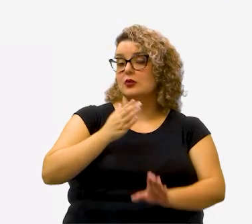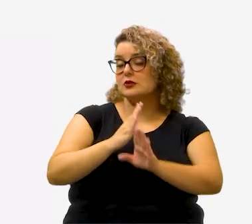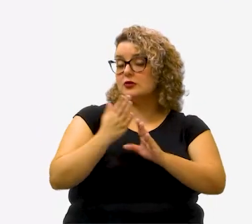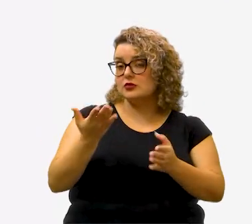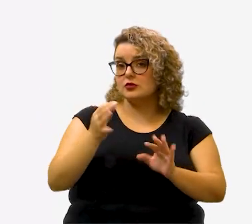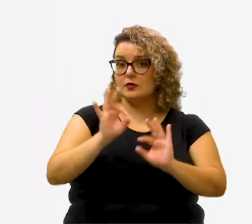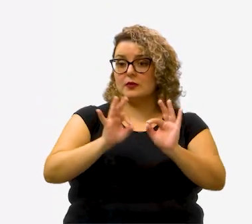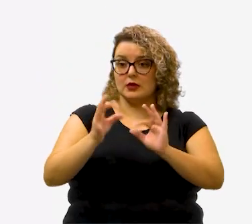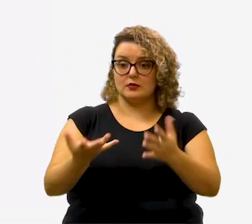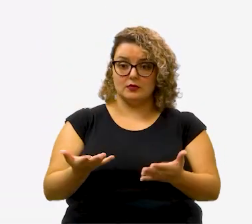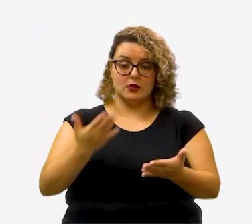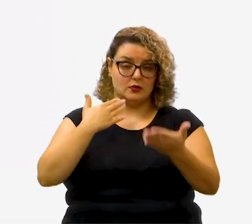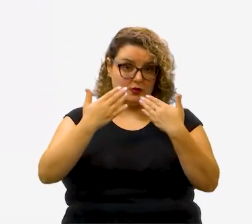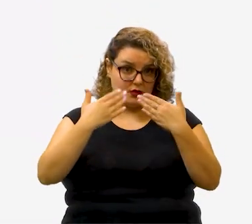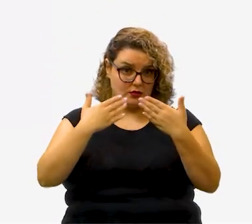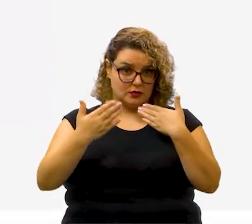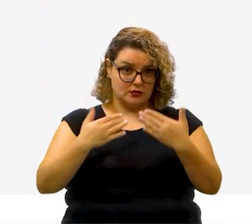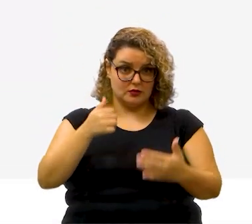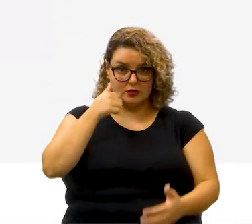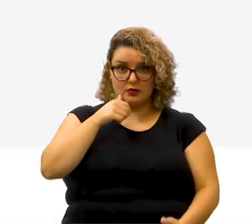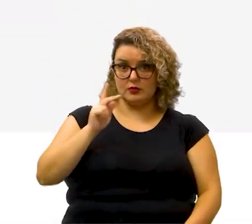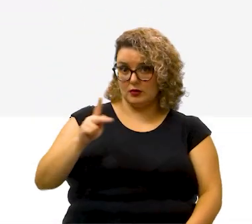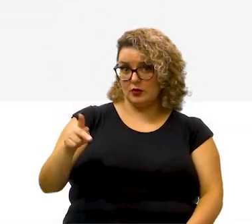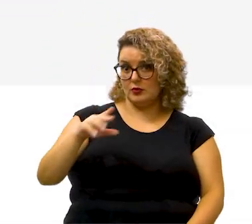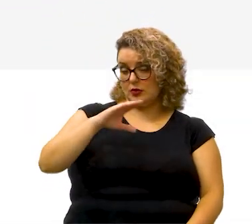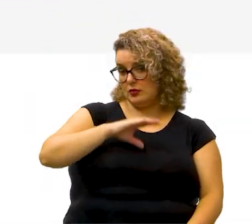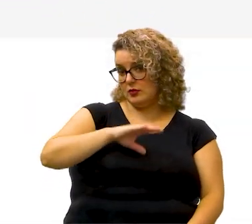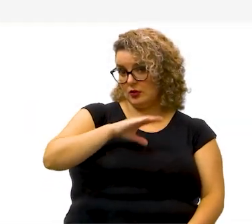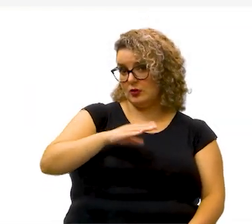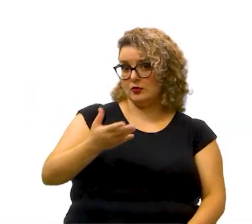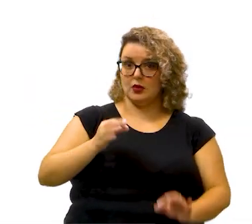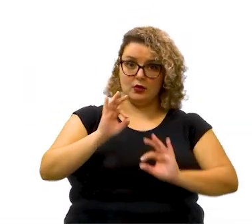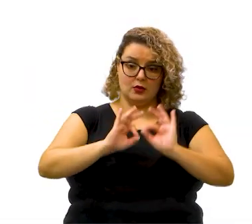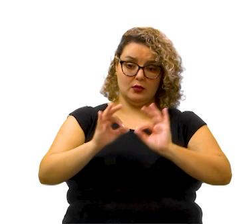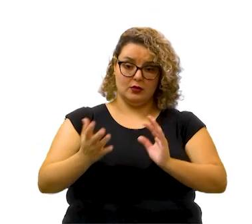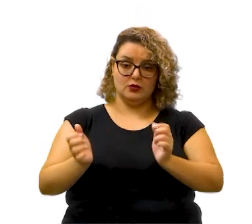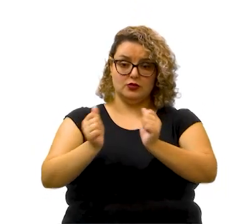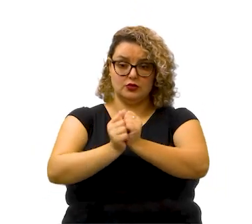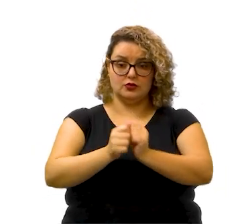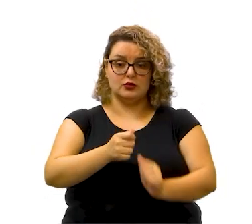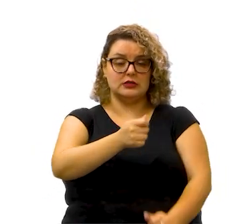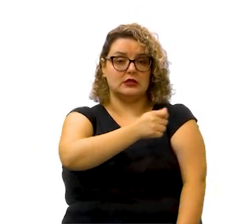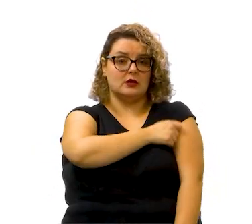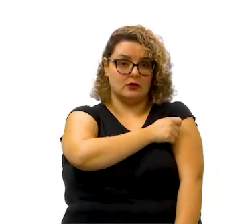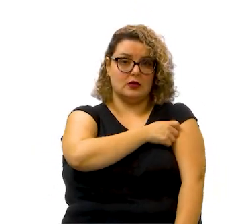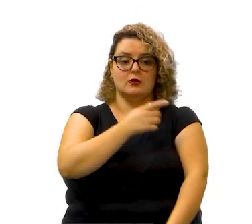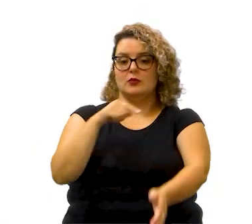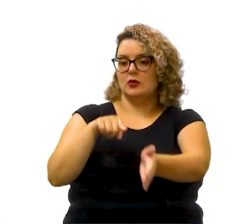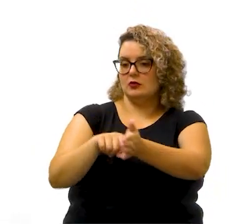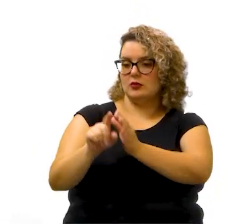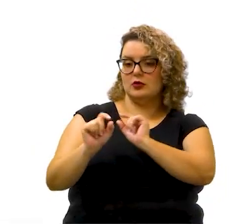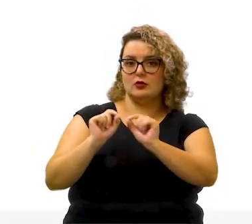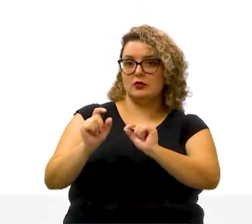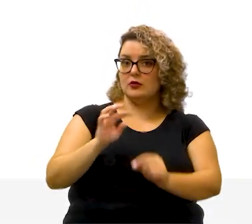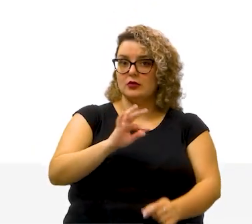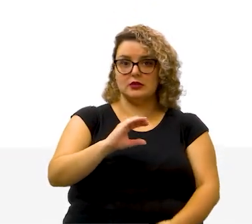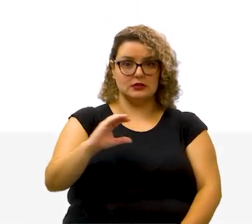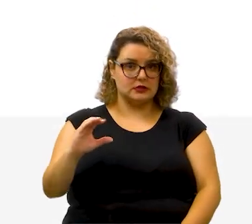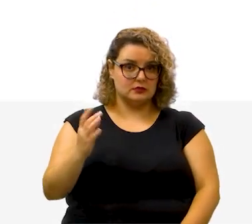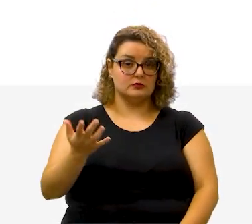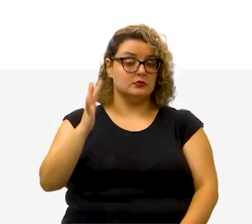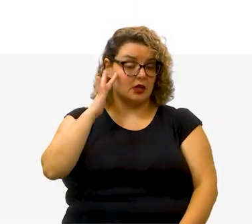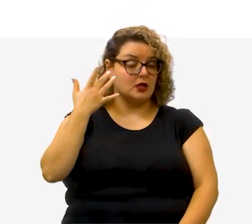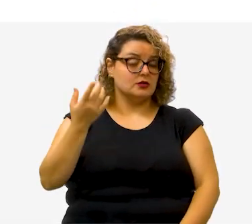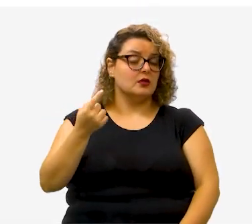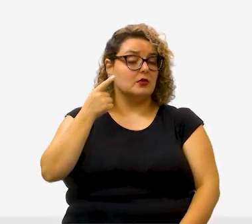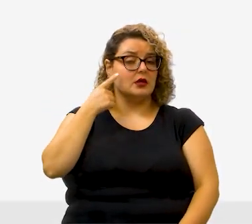A gente descobriu sobre esse projeto em uma conversa que uma professora de português nossa organizou com esse aluno. A gente perguntou o que foi o TCC dele e